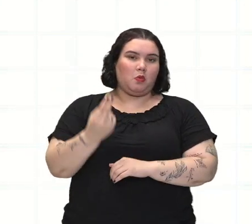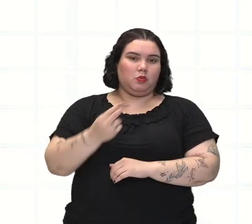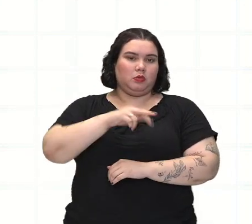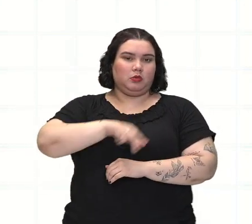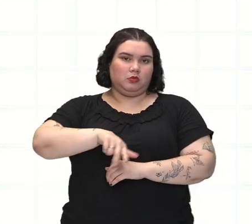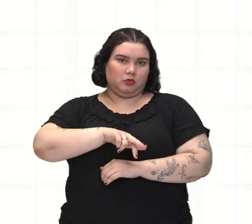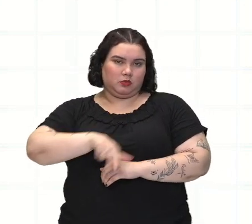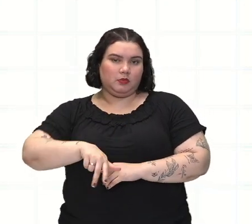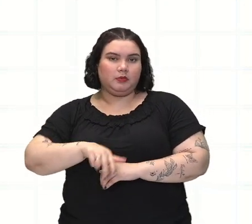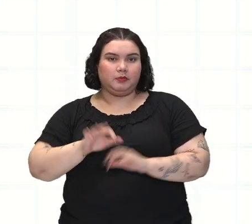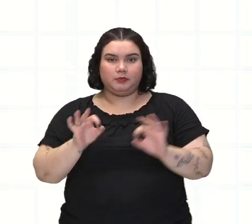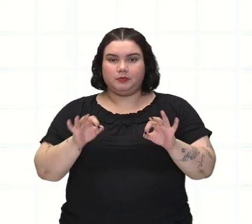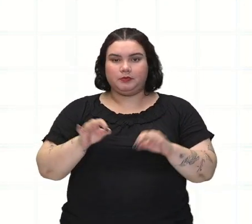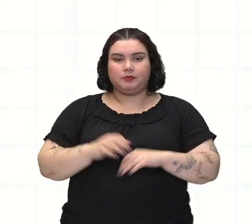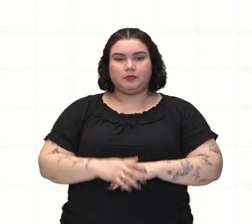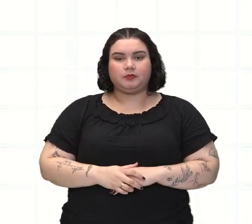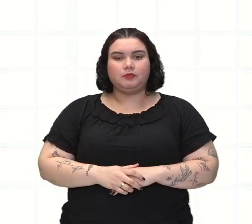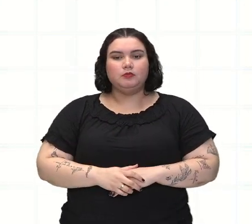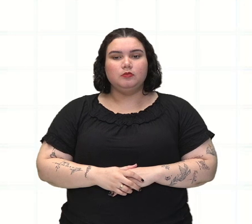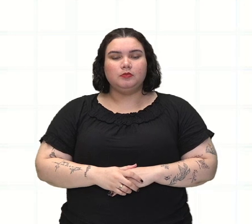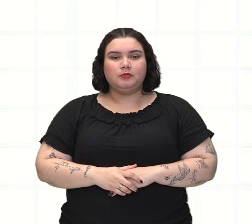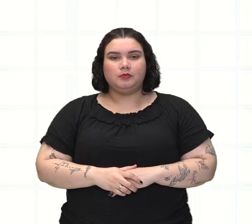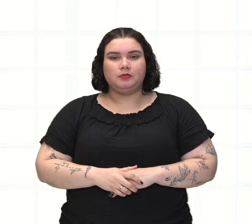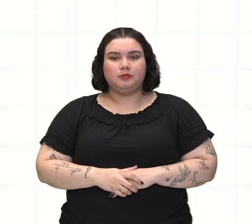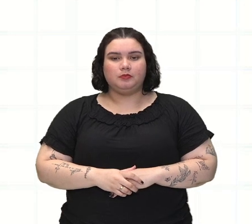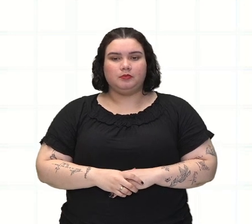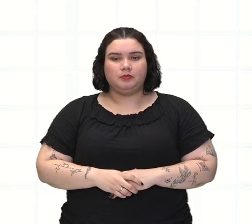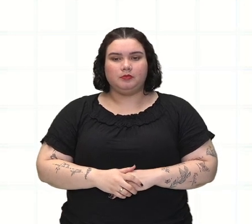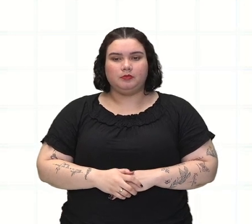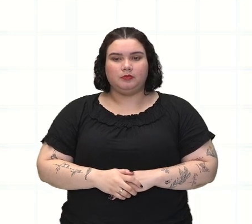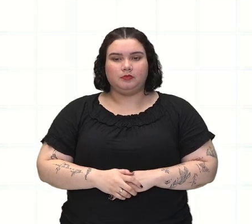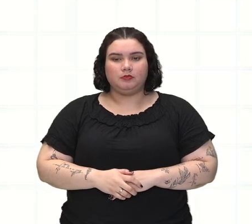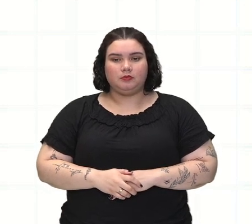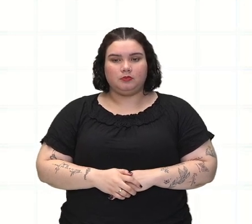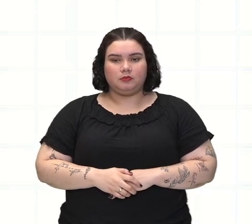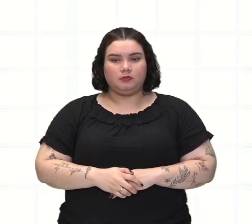certo? E aí, se o enunciado é uma frase ou não.